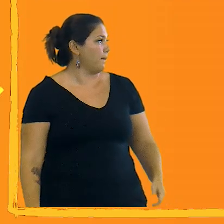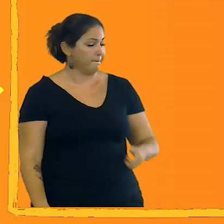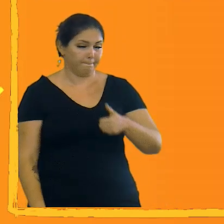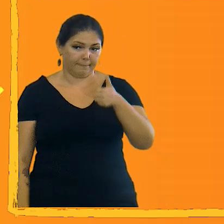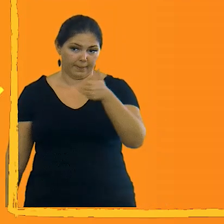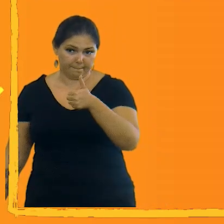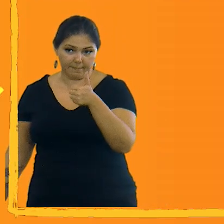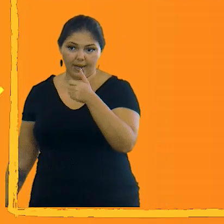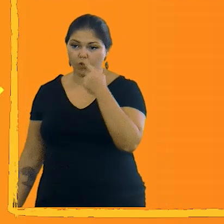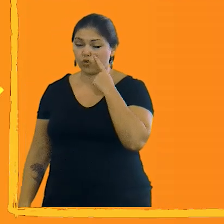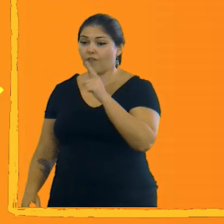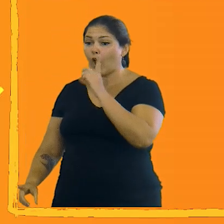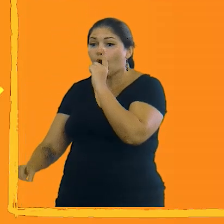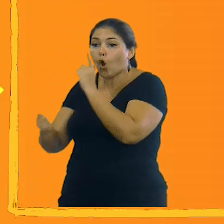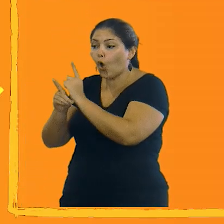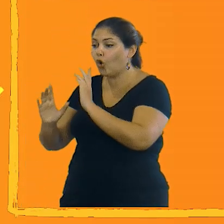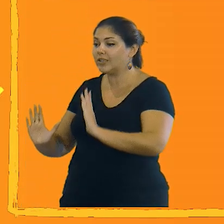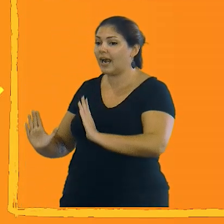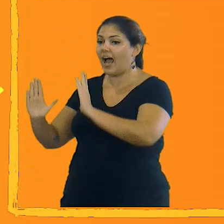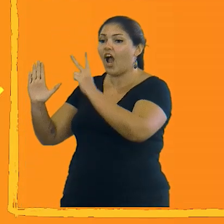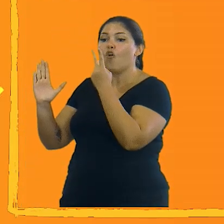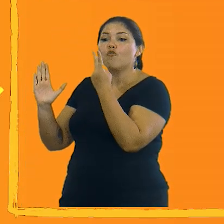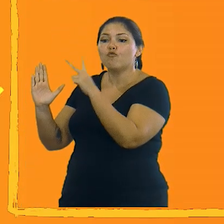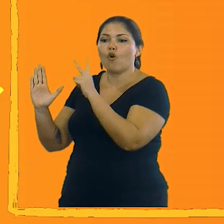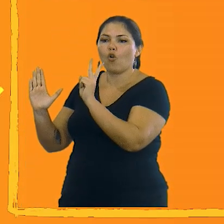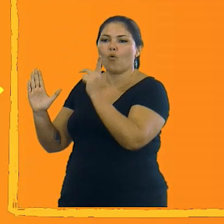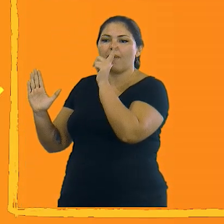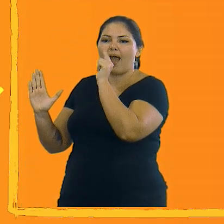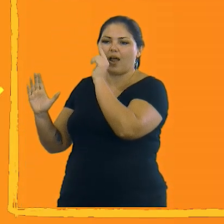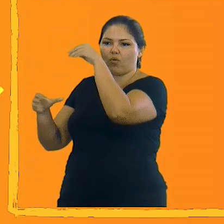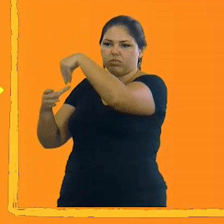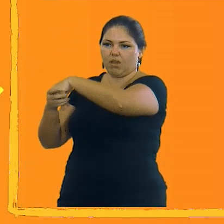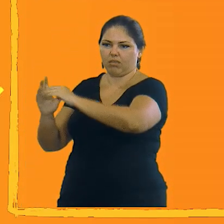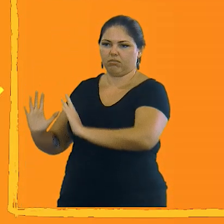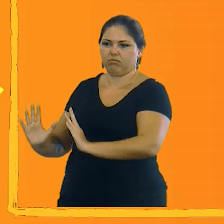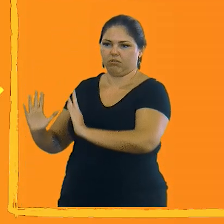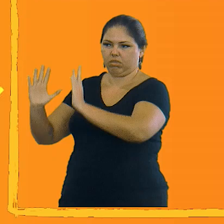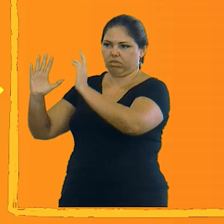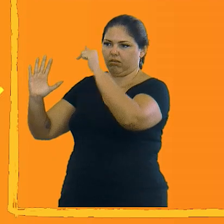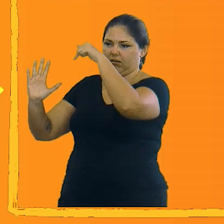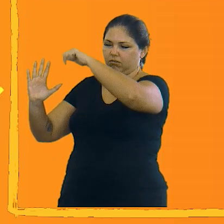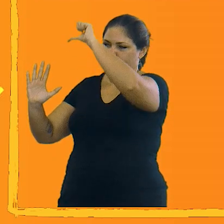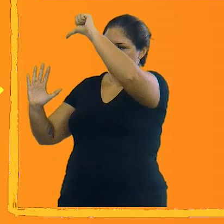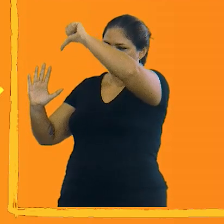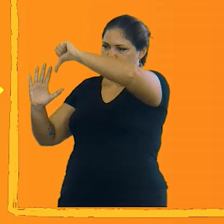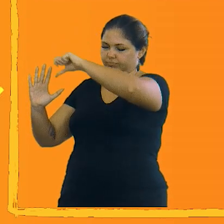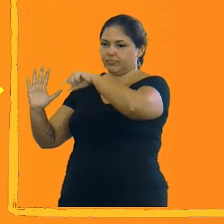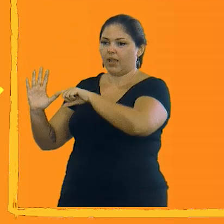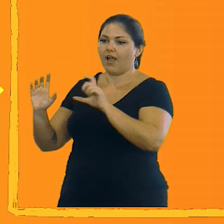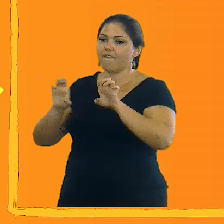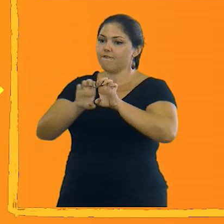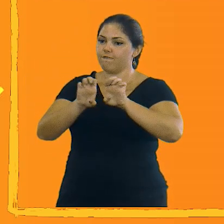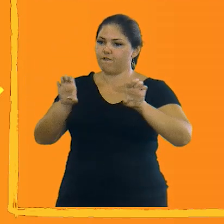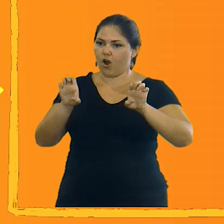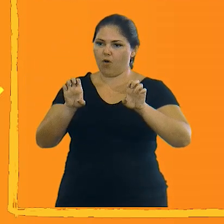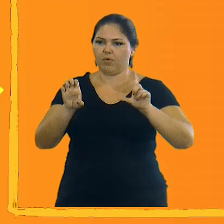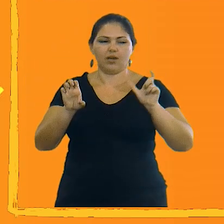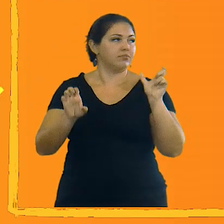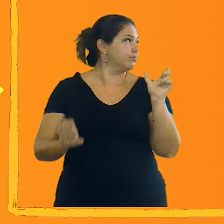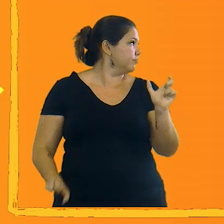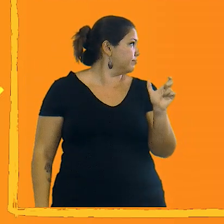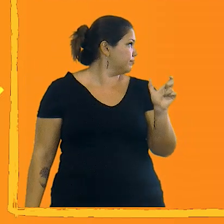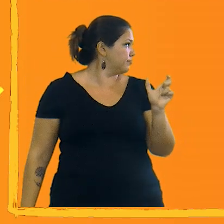primeiro volume restante de PR qu ve H volume do